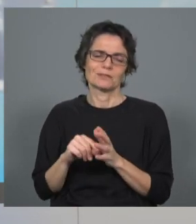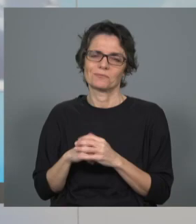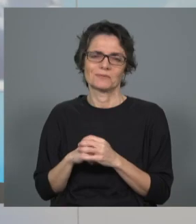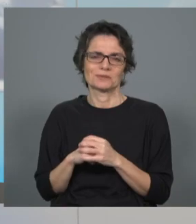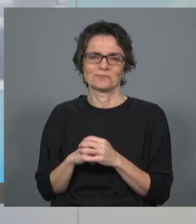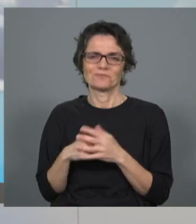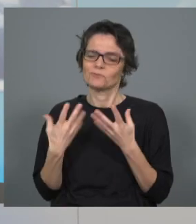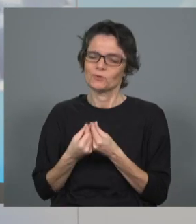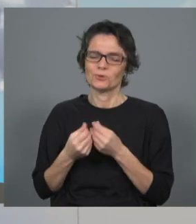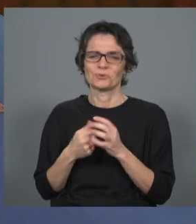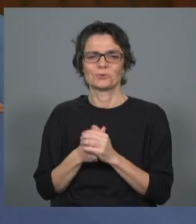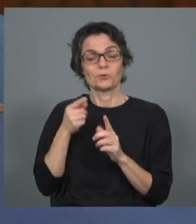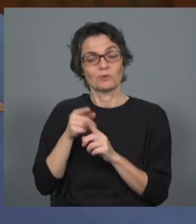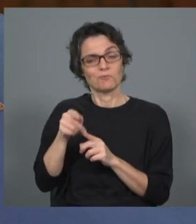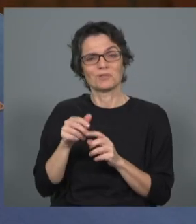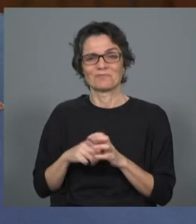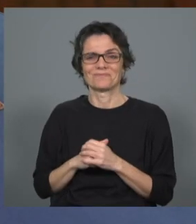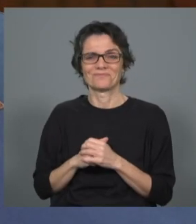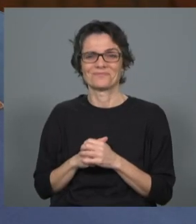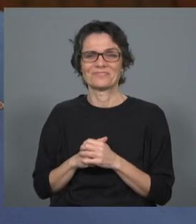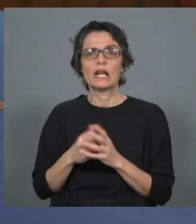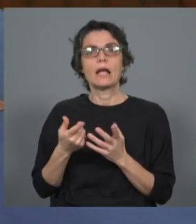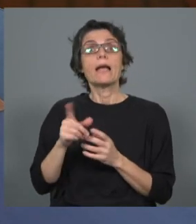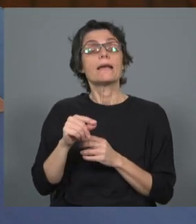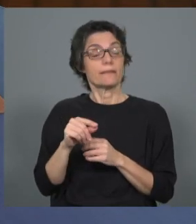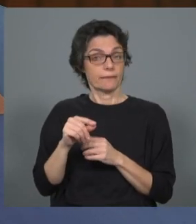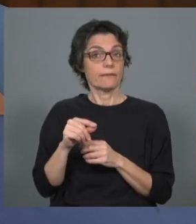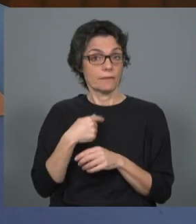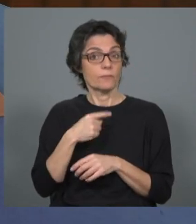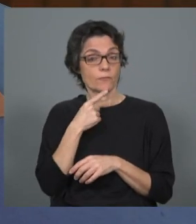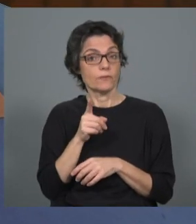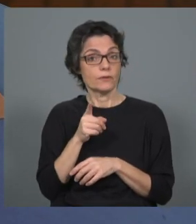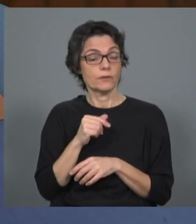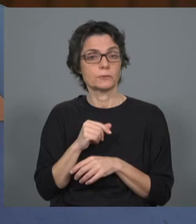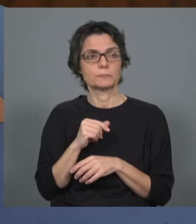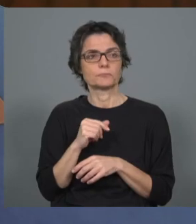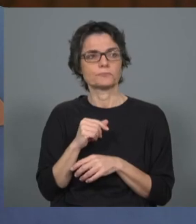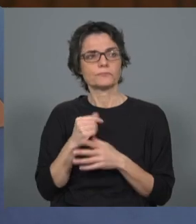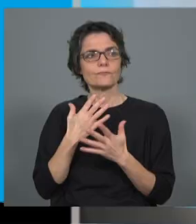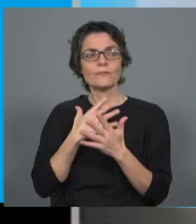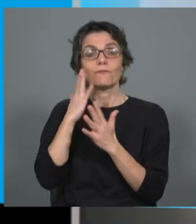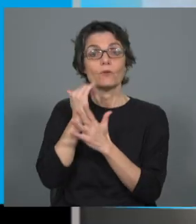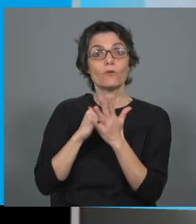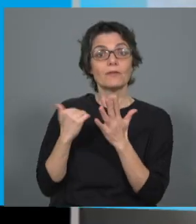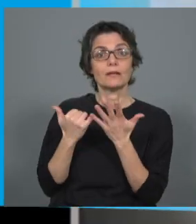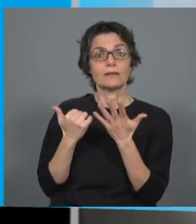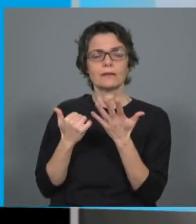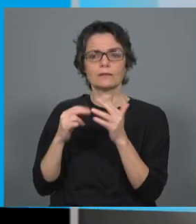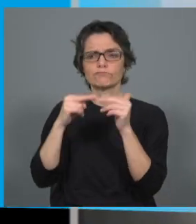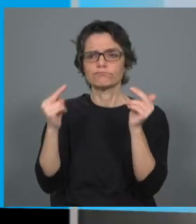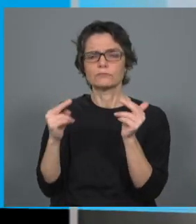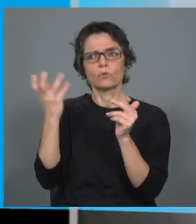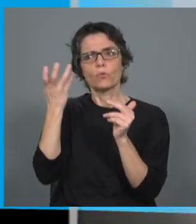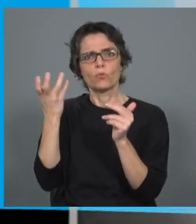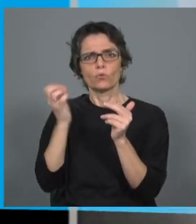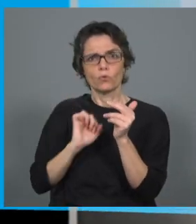elas. Há também a questão de procurarmos fazer uma ponte, até com a cultura que temos, com algumas sugestões